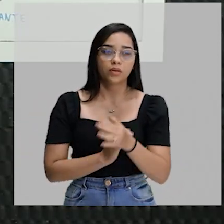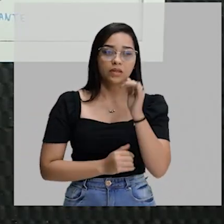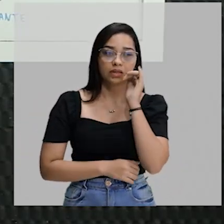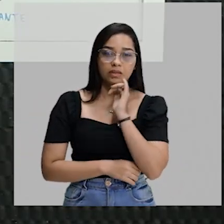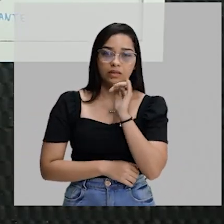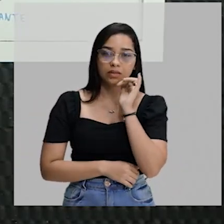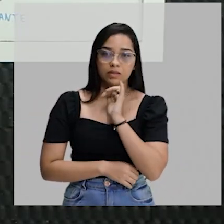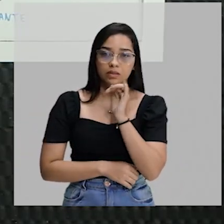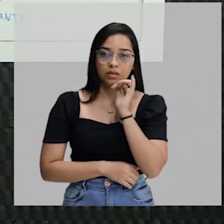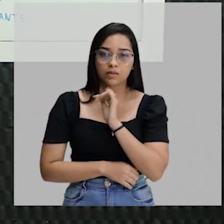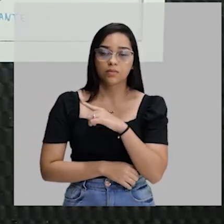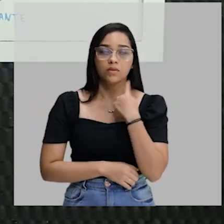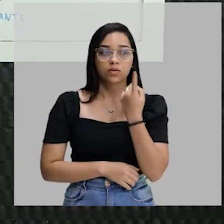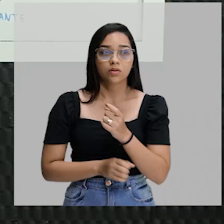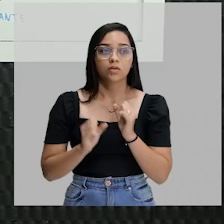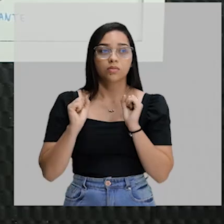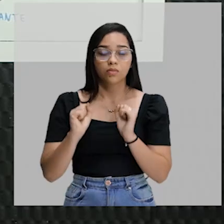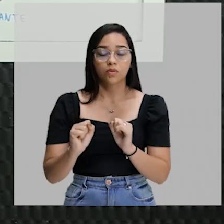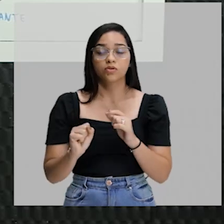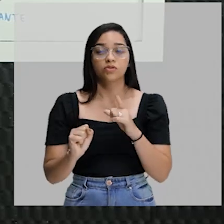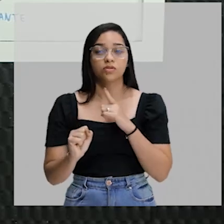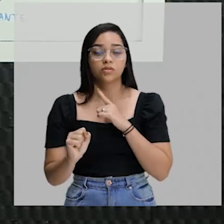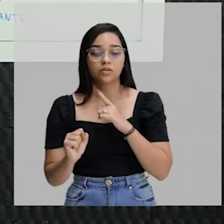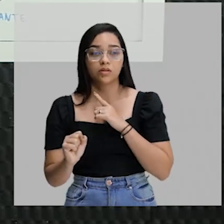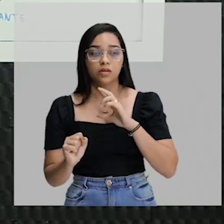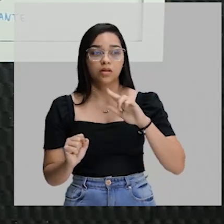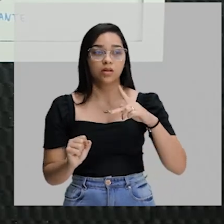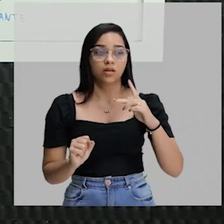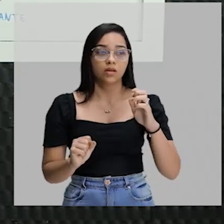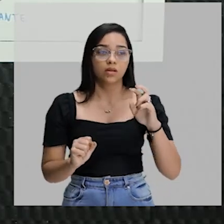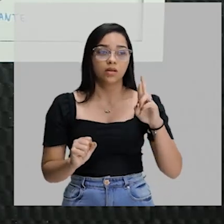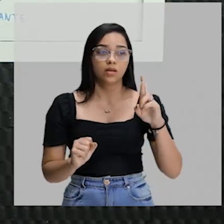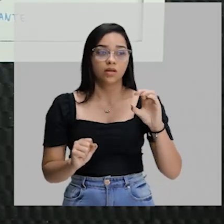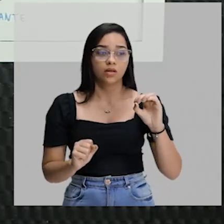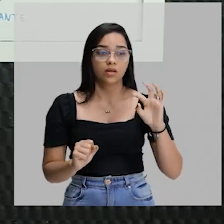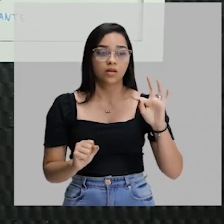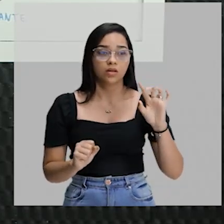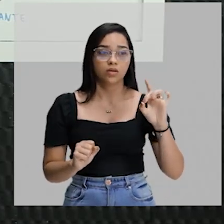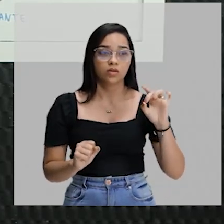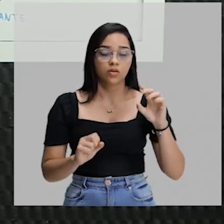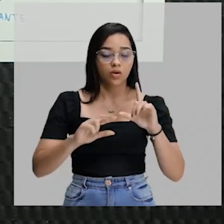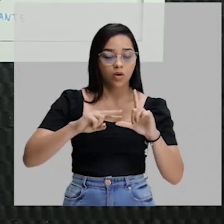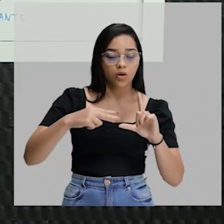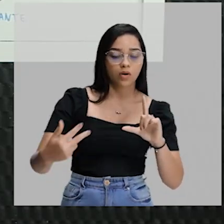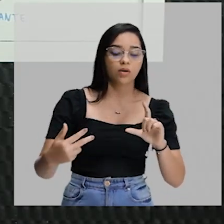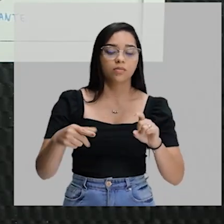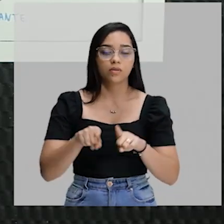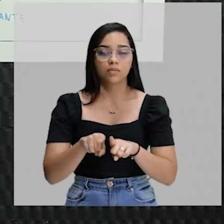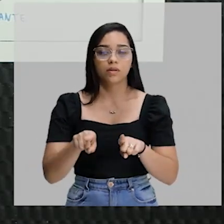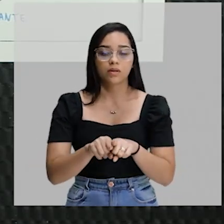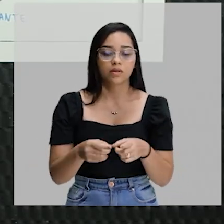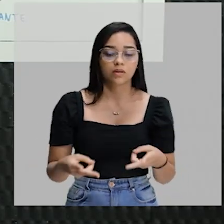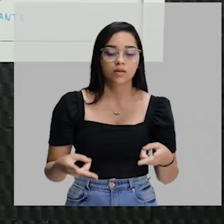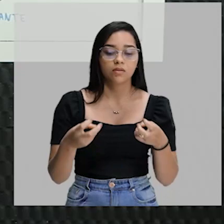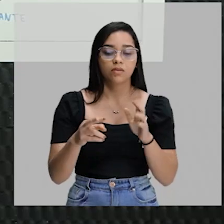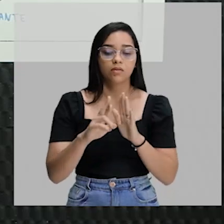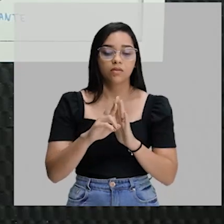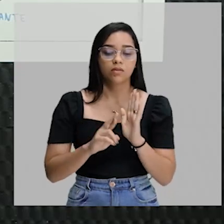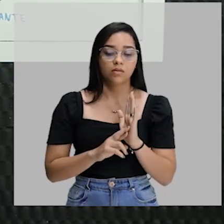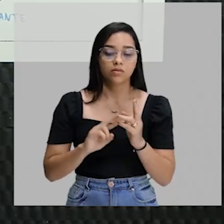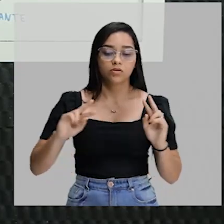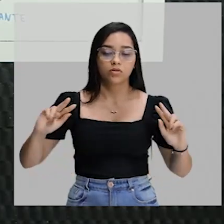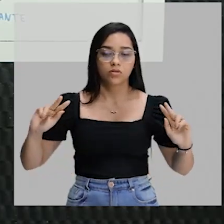exemplos de padrões que a gente pode encontrar em heredogramas e assim a gente consegue identificar o padrão de